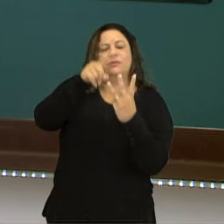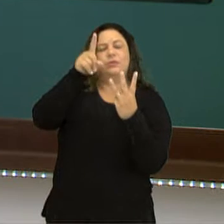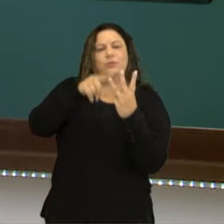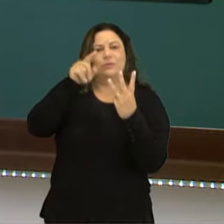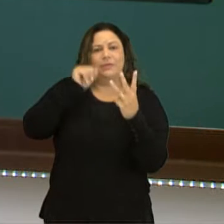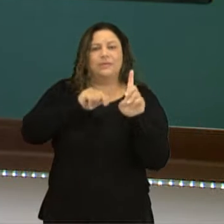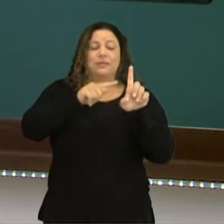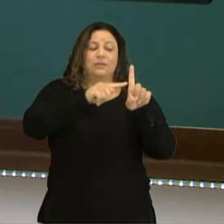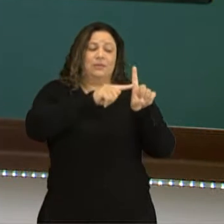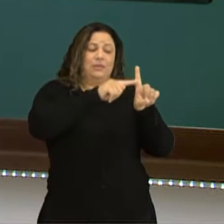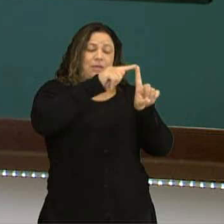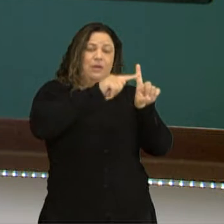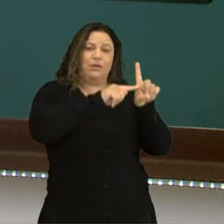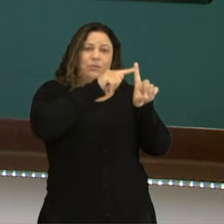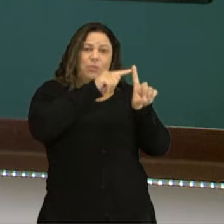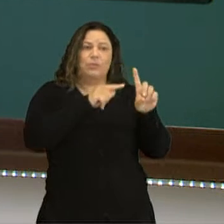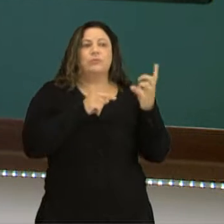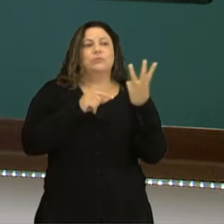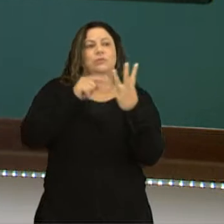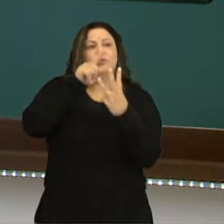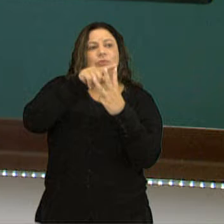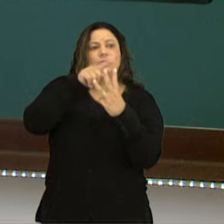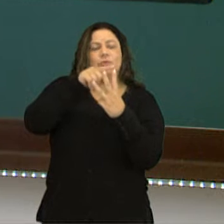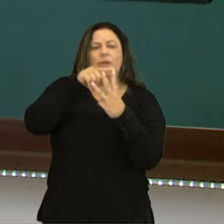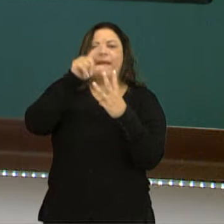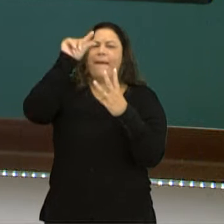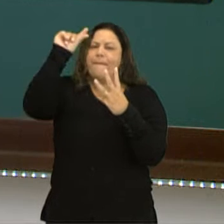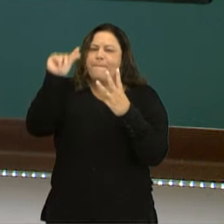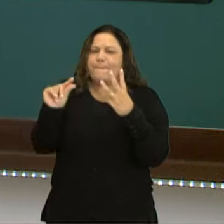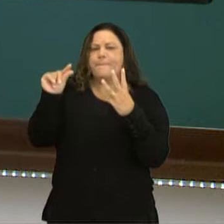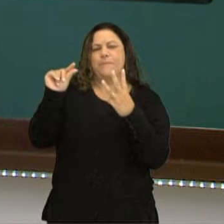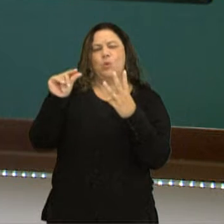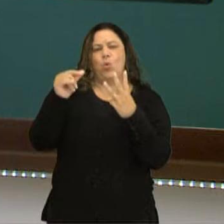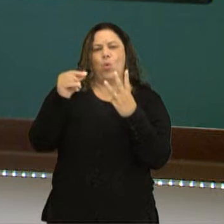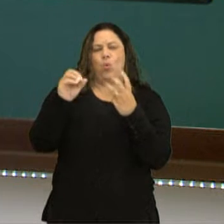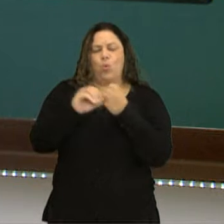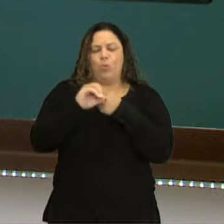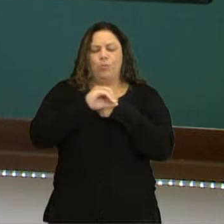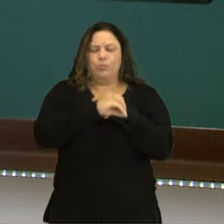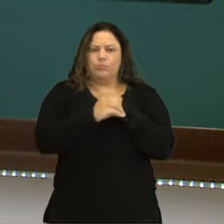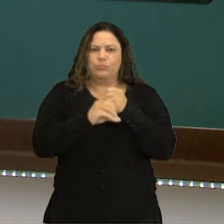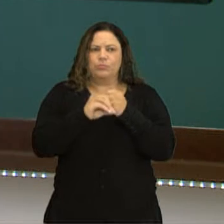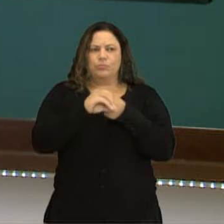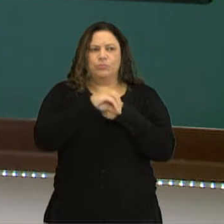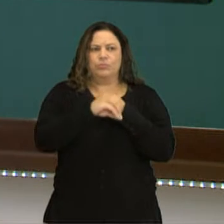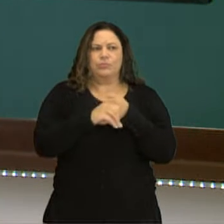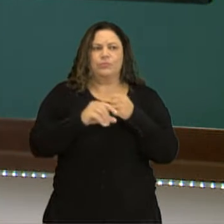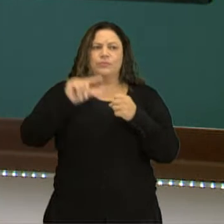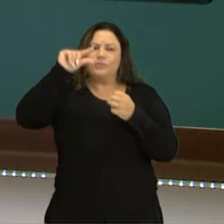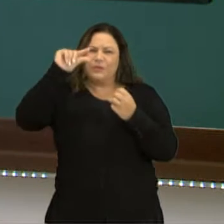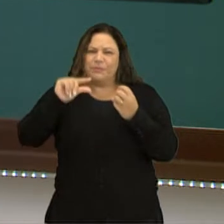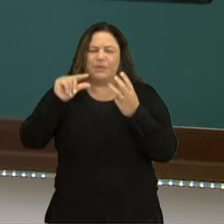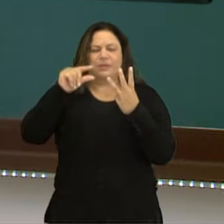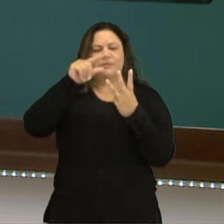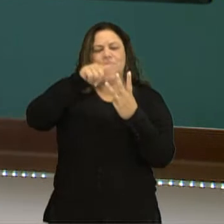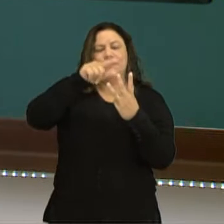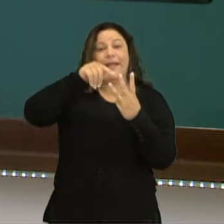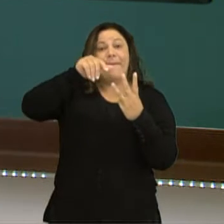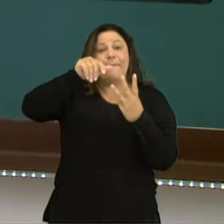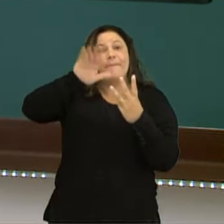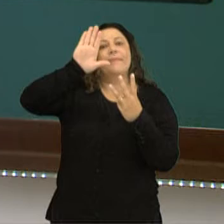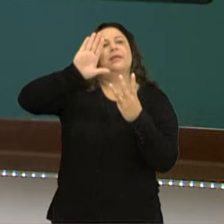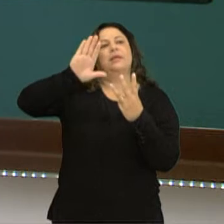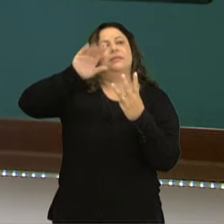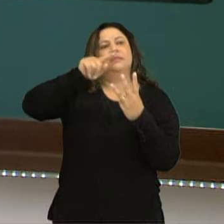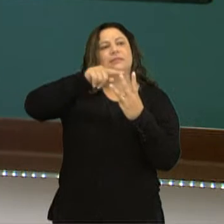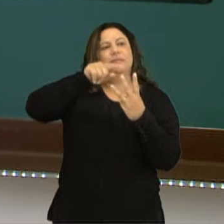O corpo com menor agitação, ele tem uma leitura de temperatura menor. O corpo de maior agitação, ele